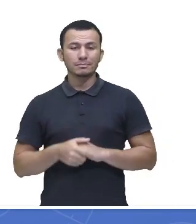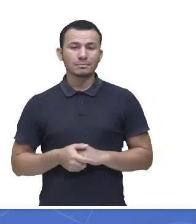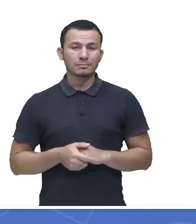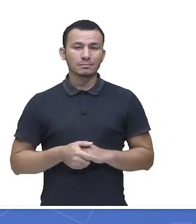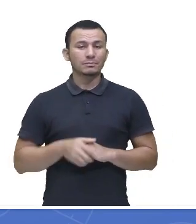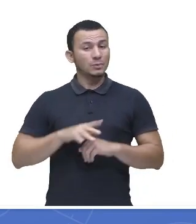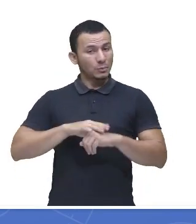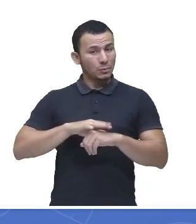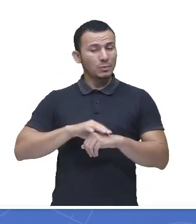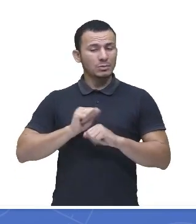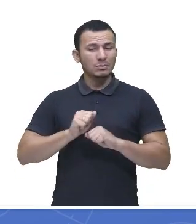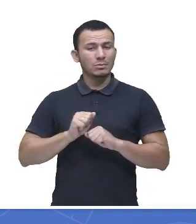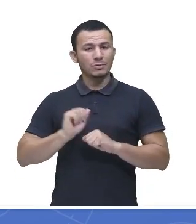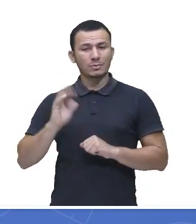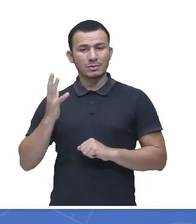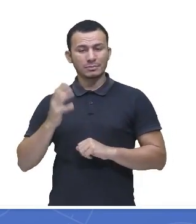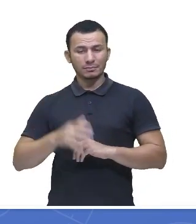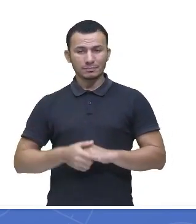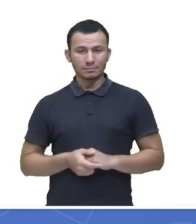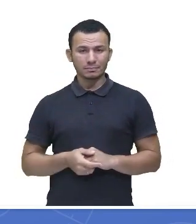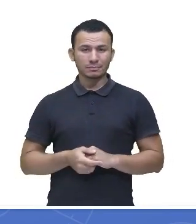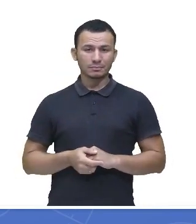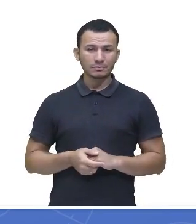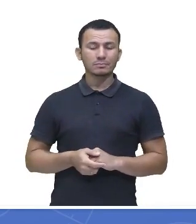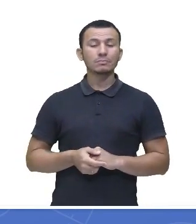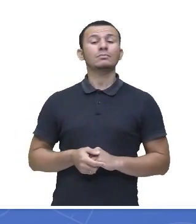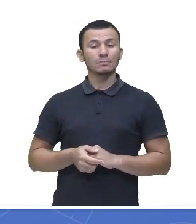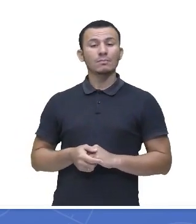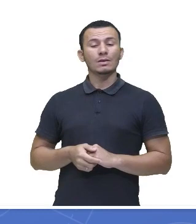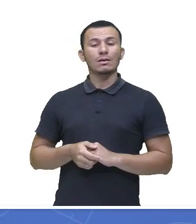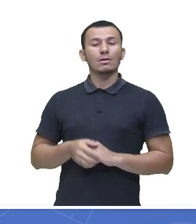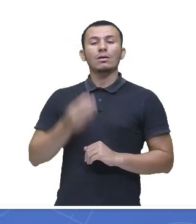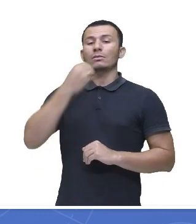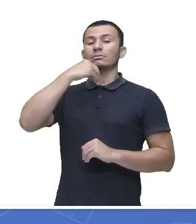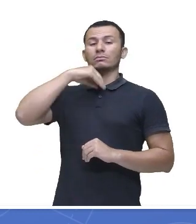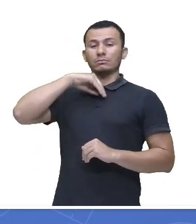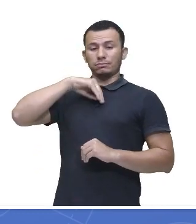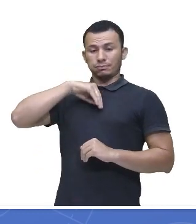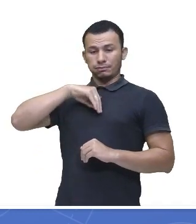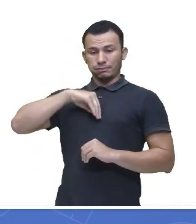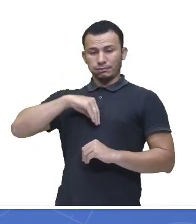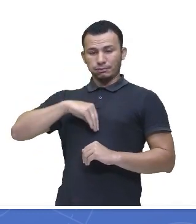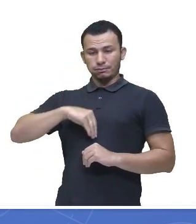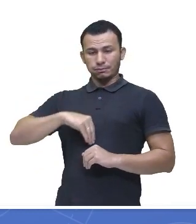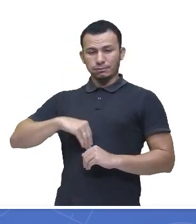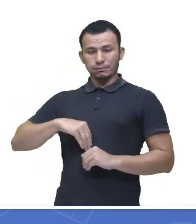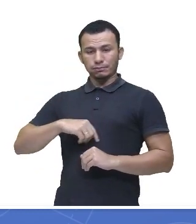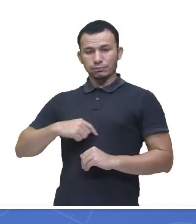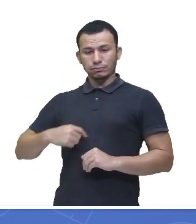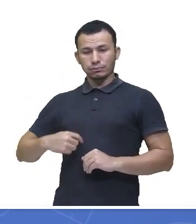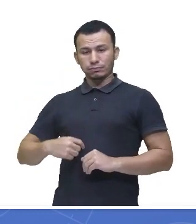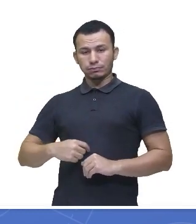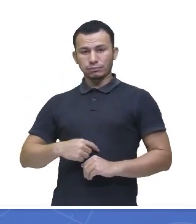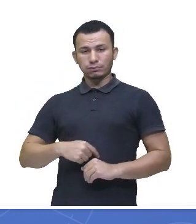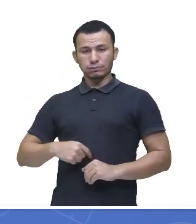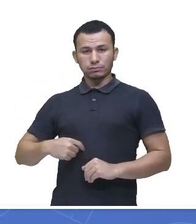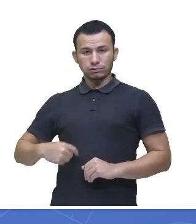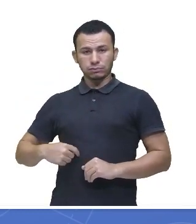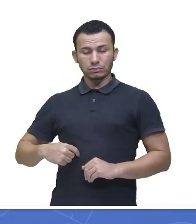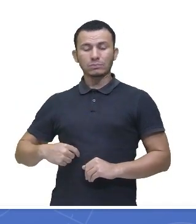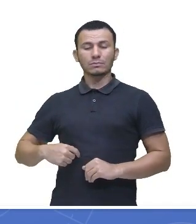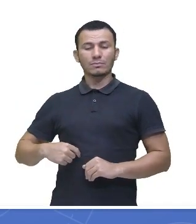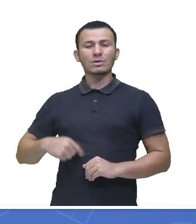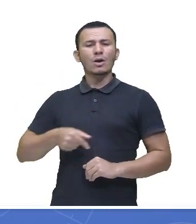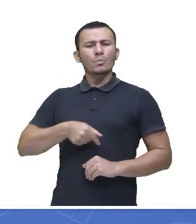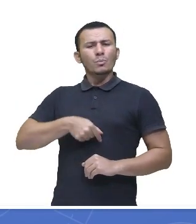vezes é bem prejudicial. Então, depois que o alimento saiu do estômago, sofreu digestão no estômago, a gente vai para o intestino